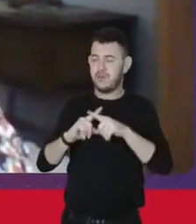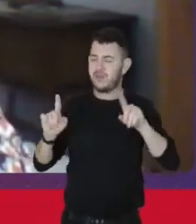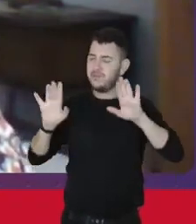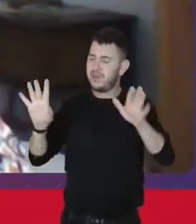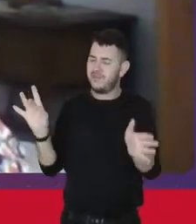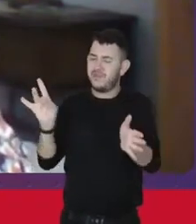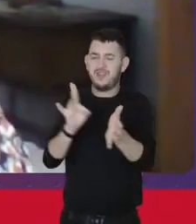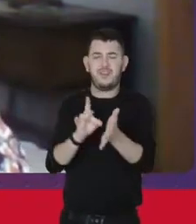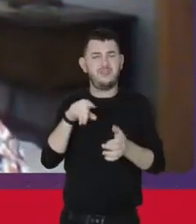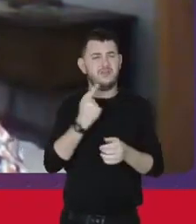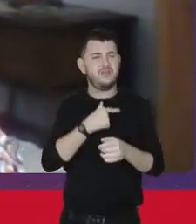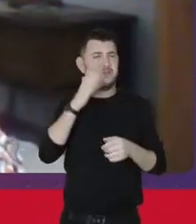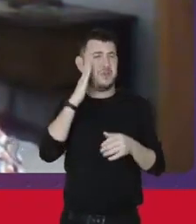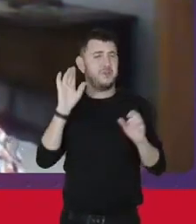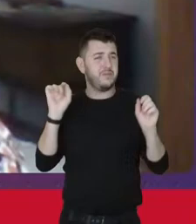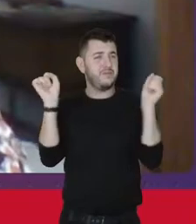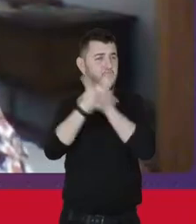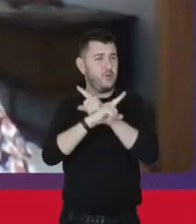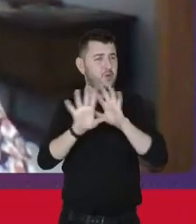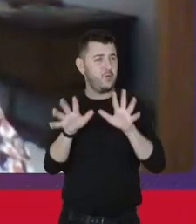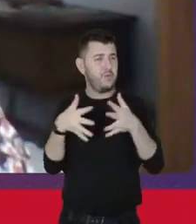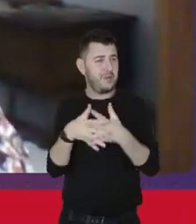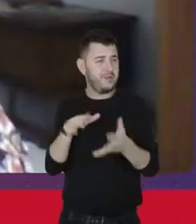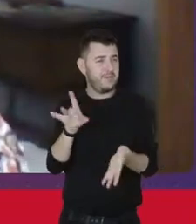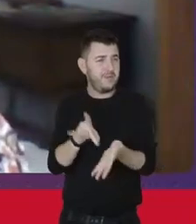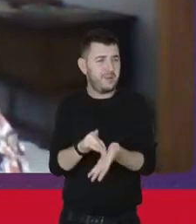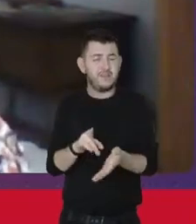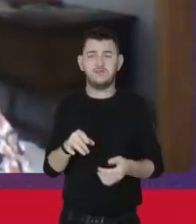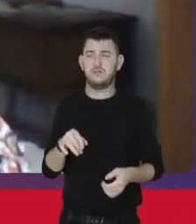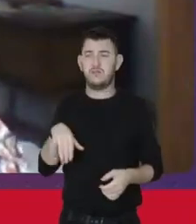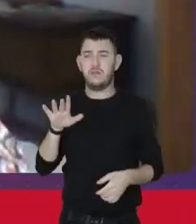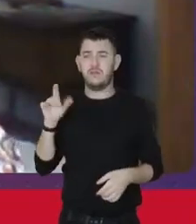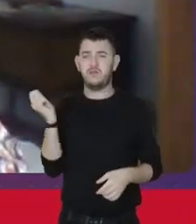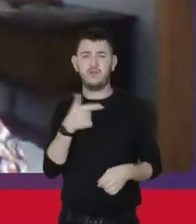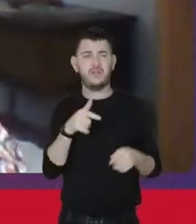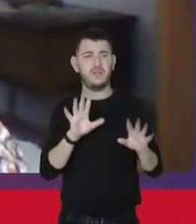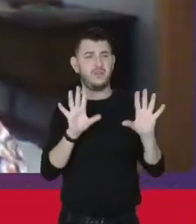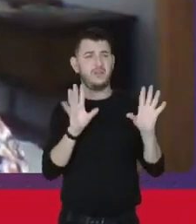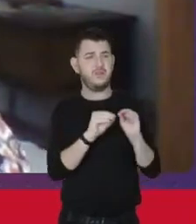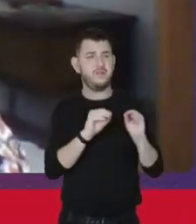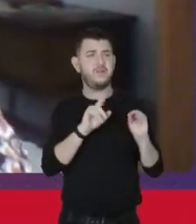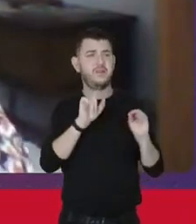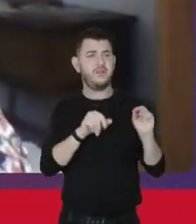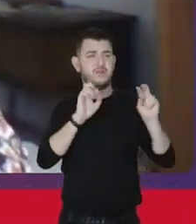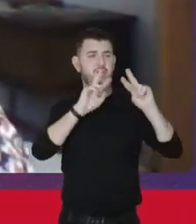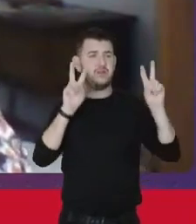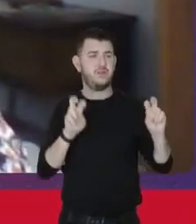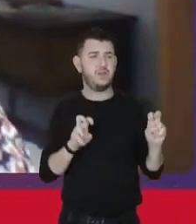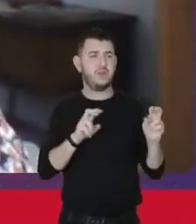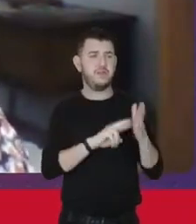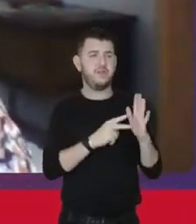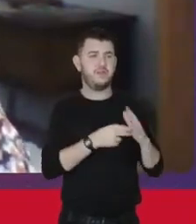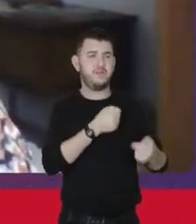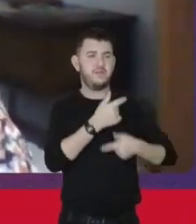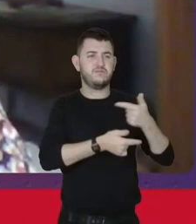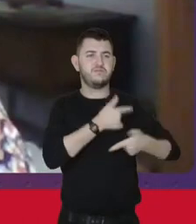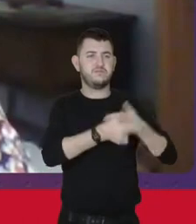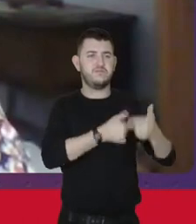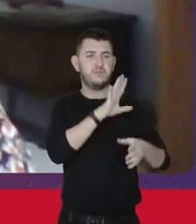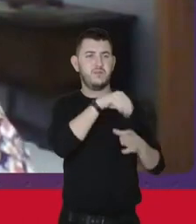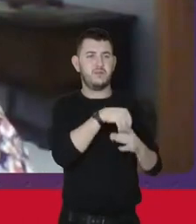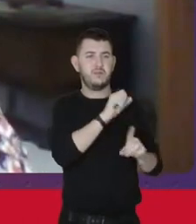ela é muito mais complexa do que esta simplificação em relação ao que é o trabalho